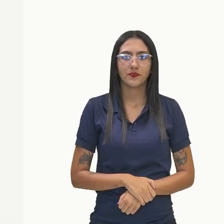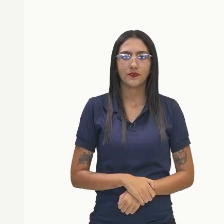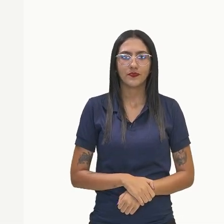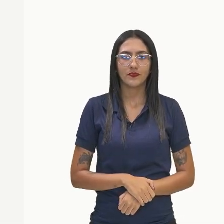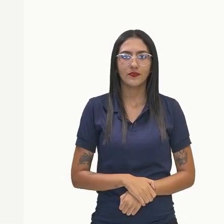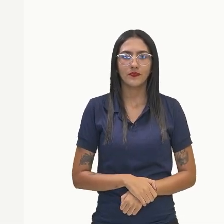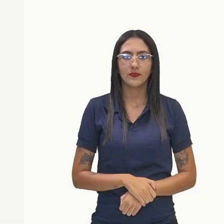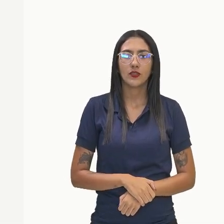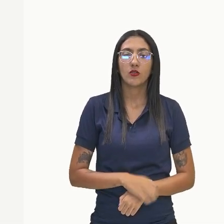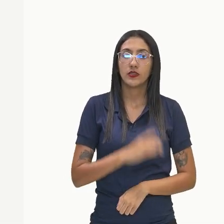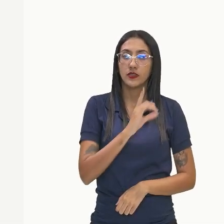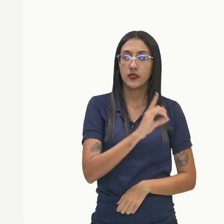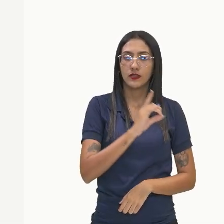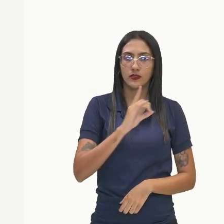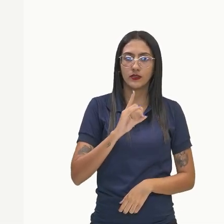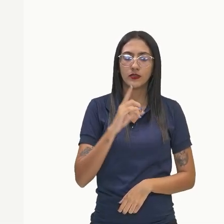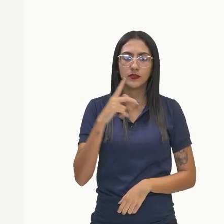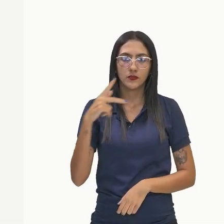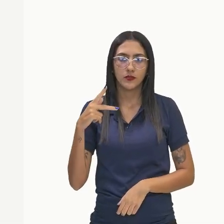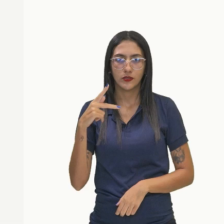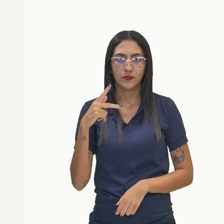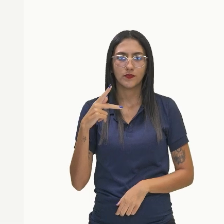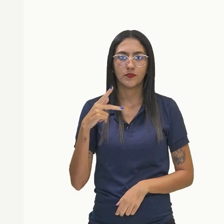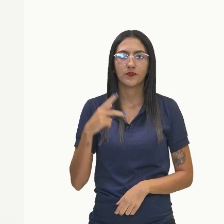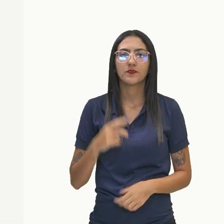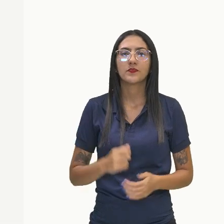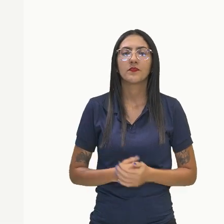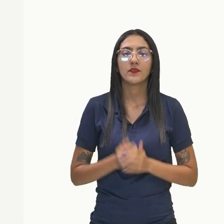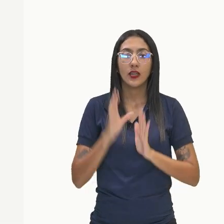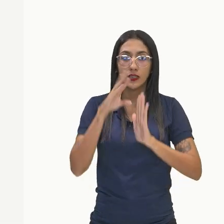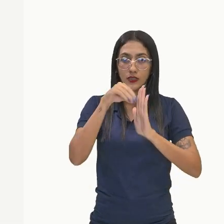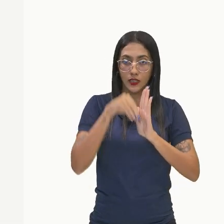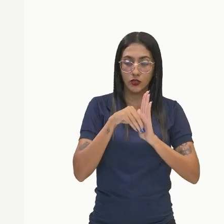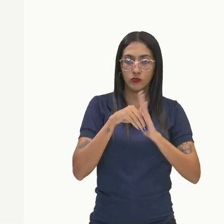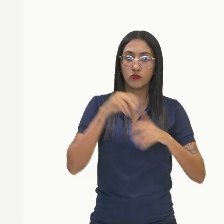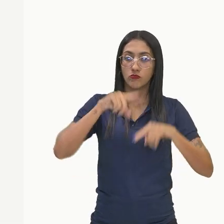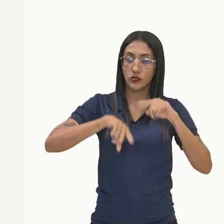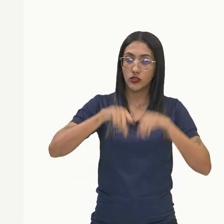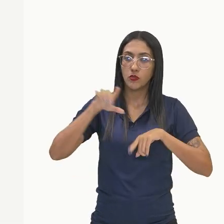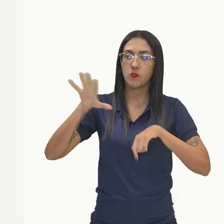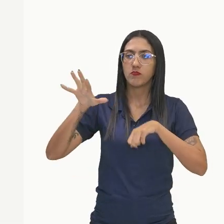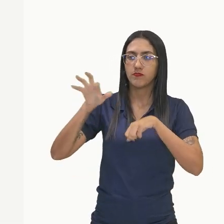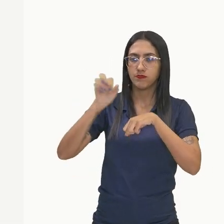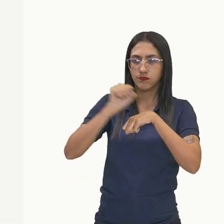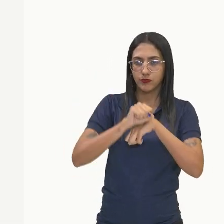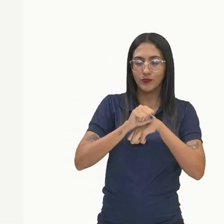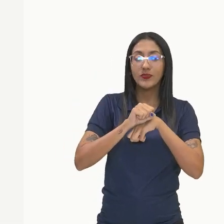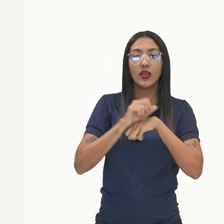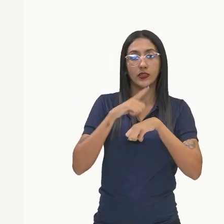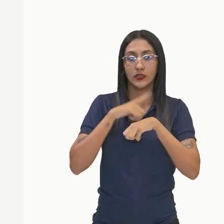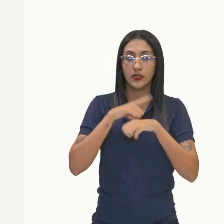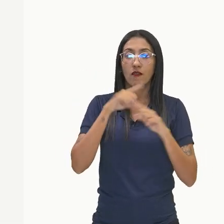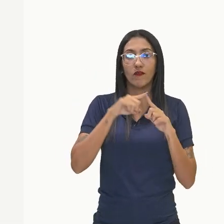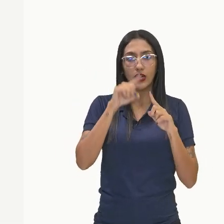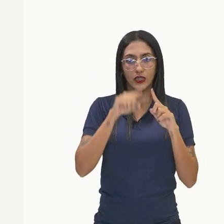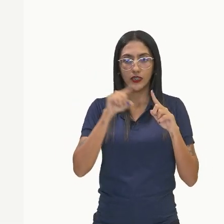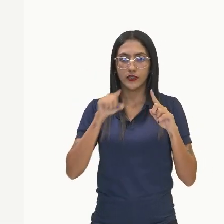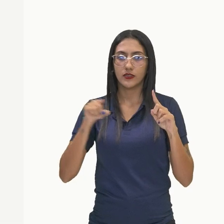diferença de potencial nos terminais de um receptor varia com a corrente, conforme mostrado no gráfico